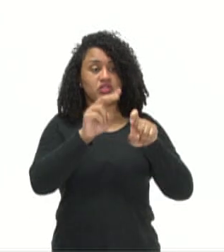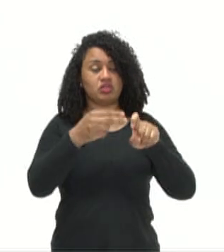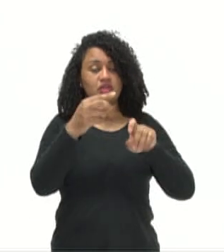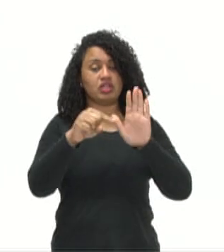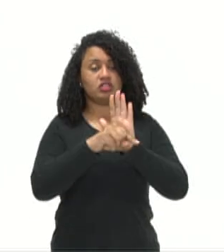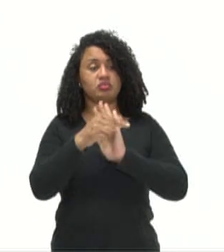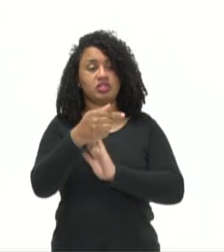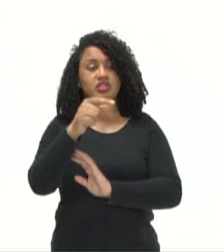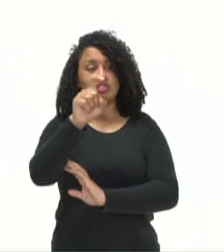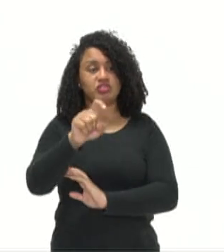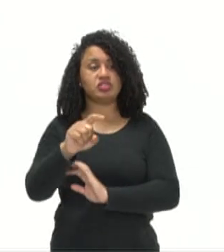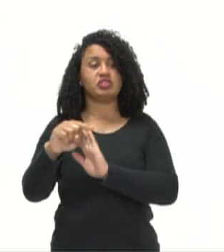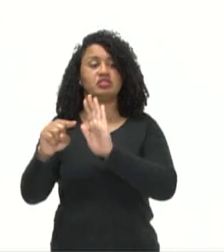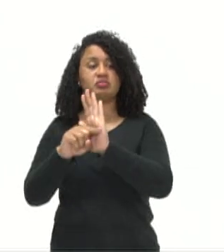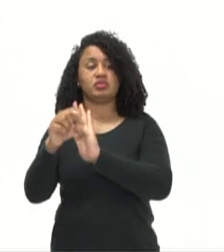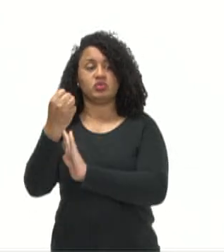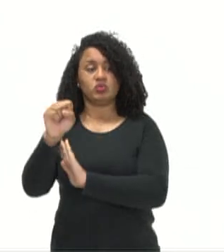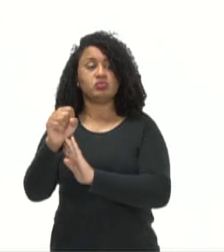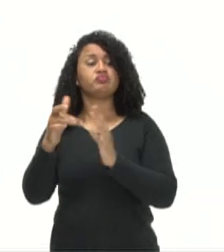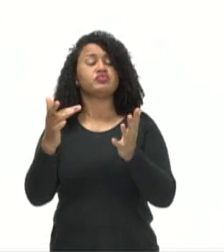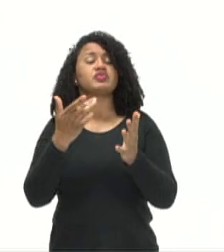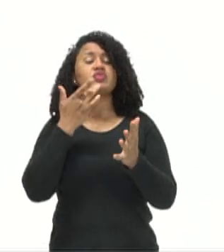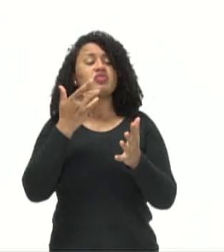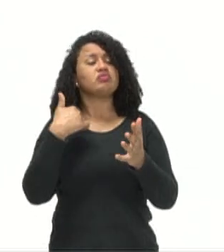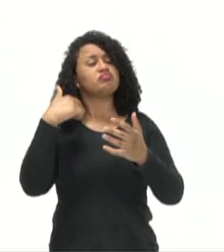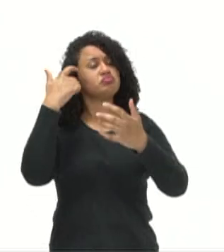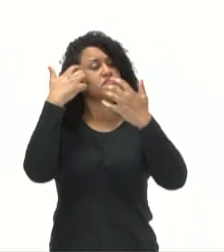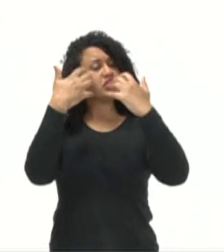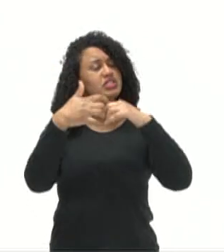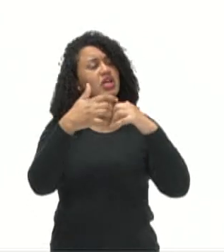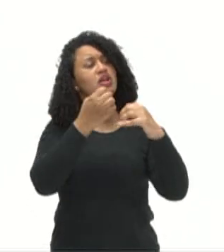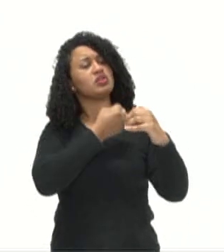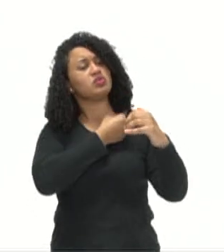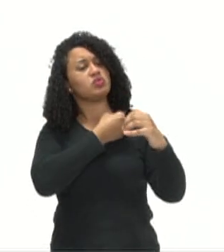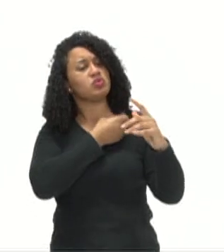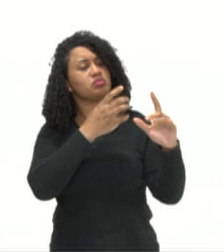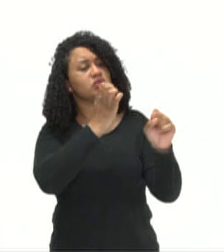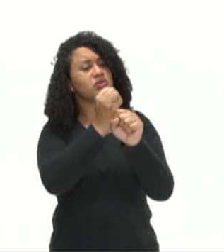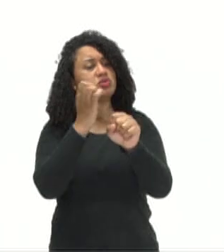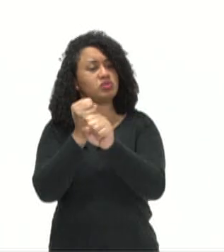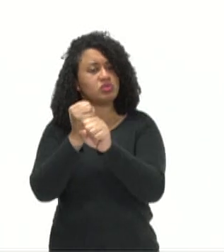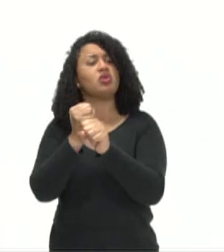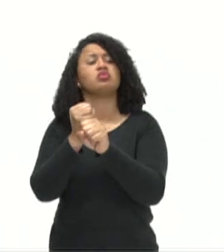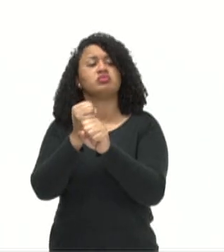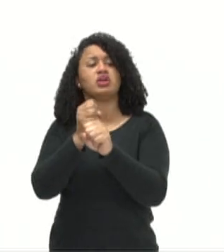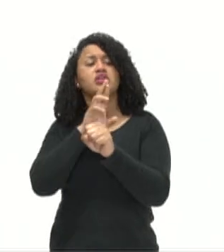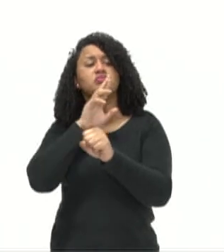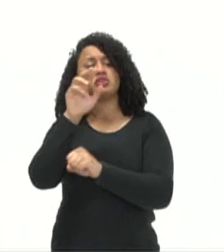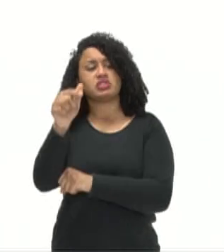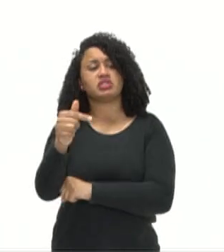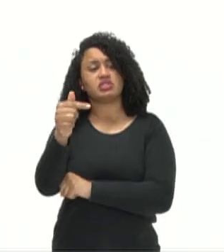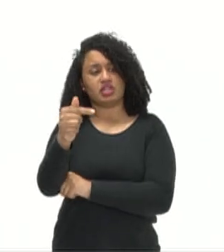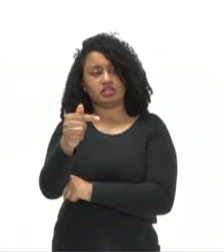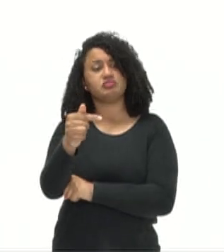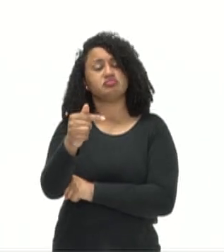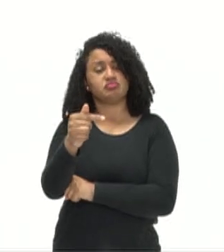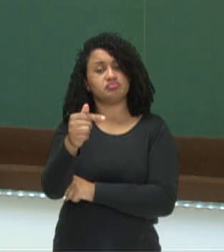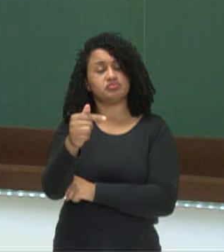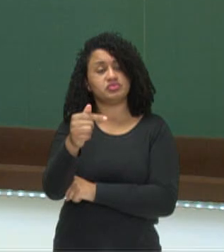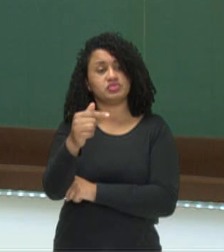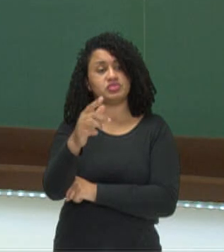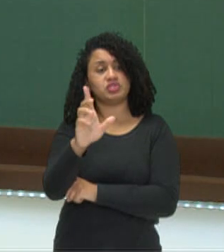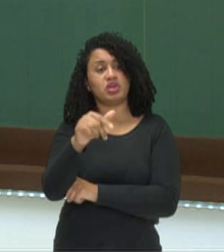menos 7x menos 8. Então fica fácil de pensar em dois números que somados resultam em 7, ou seja, o B com